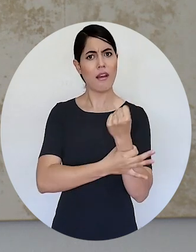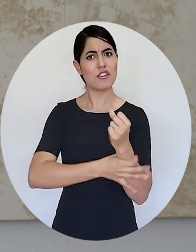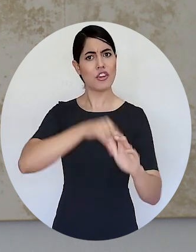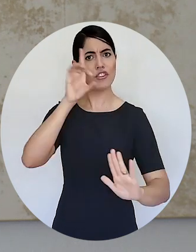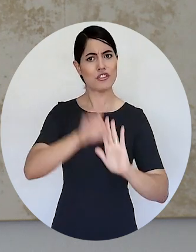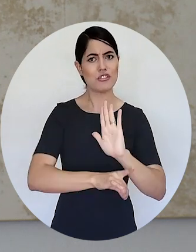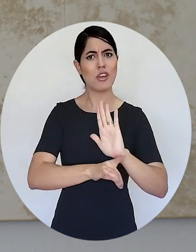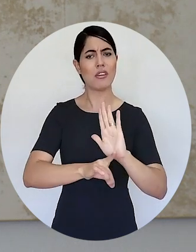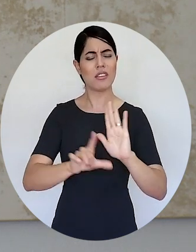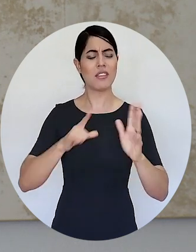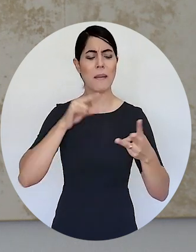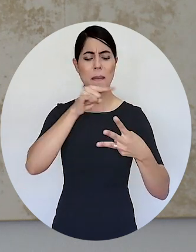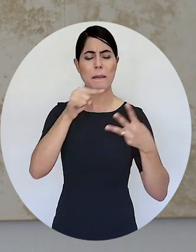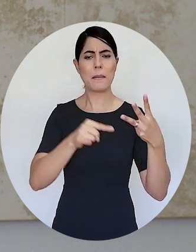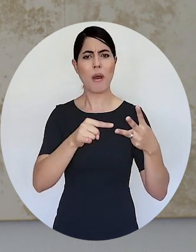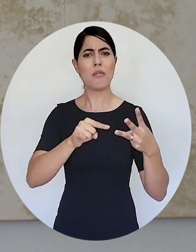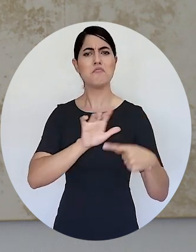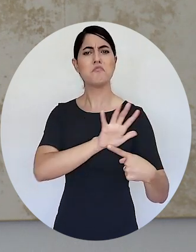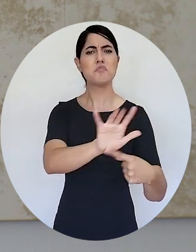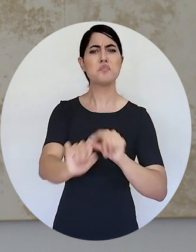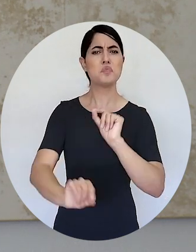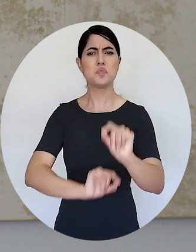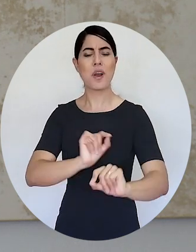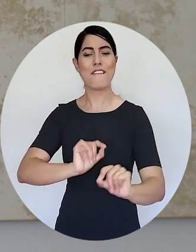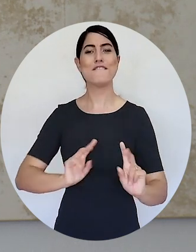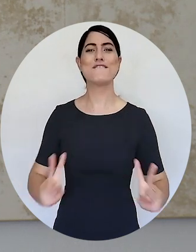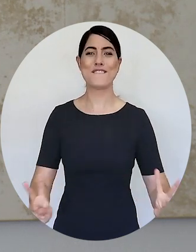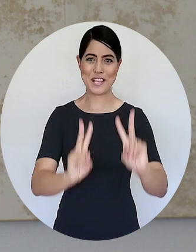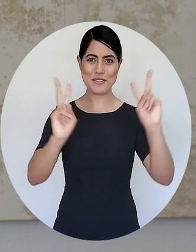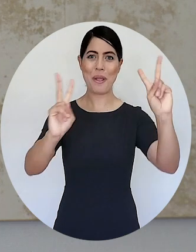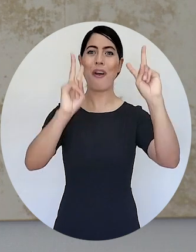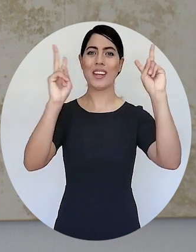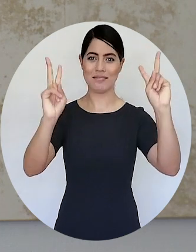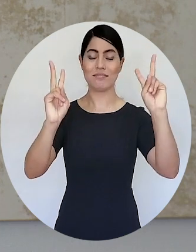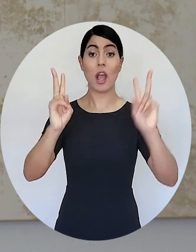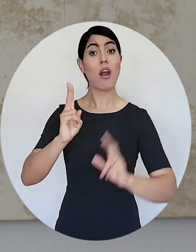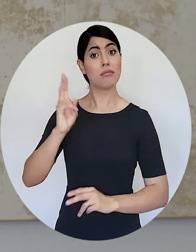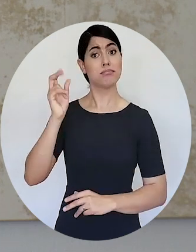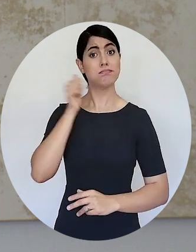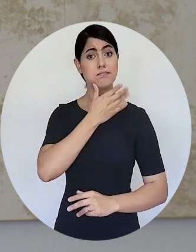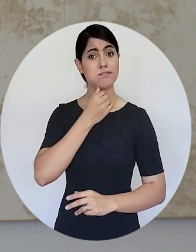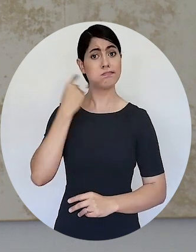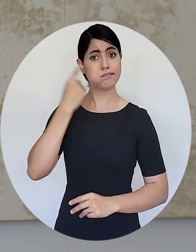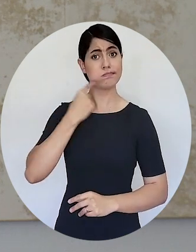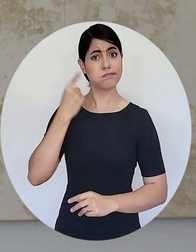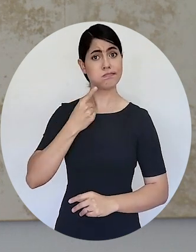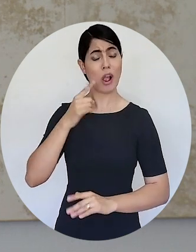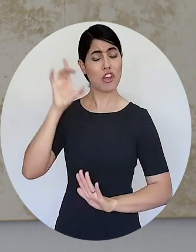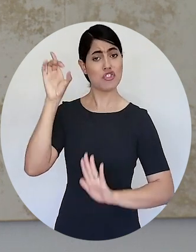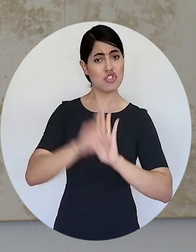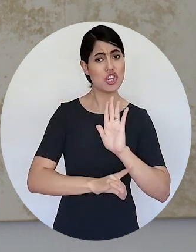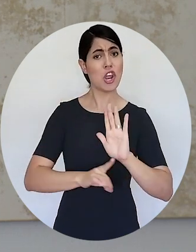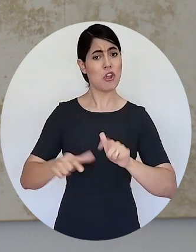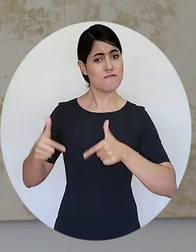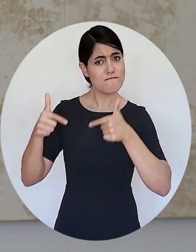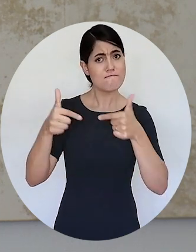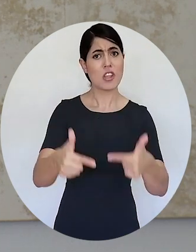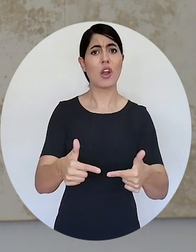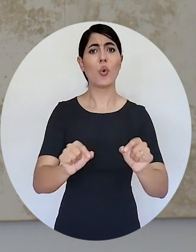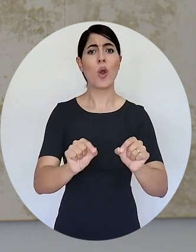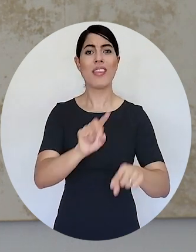advocacia. Então, são vitórias expressivas que mostram que a advocacia brasileira segue